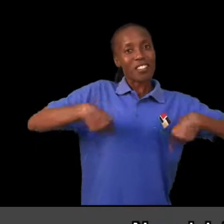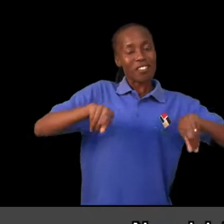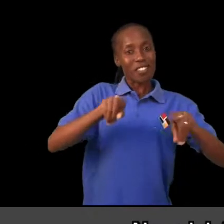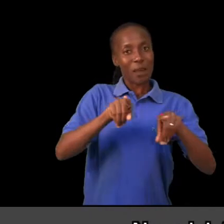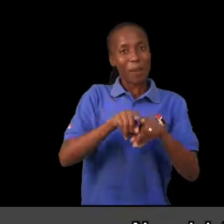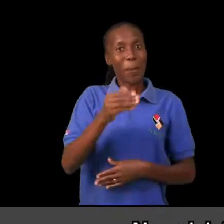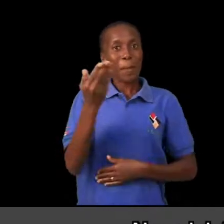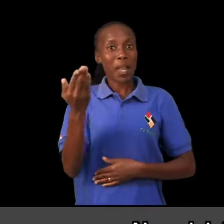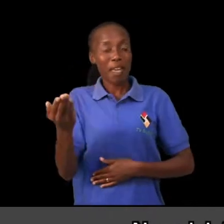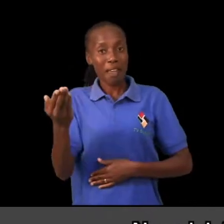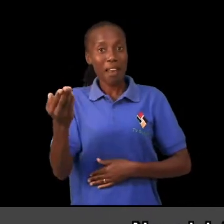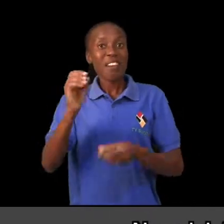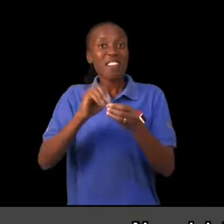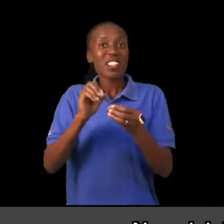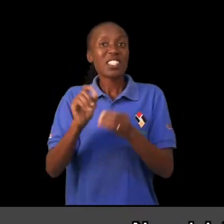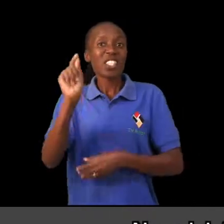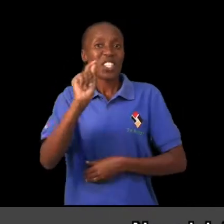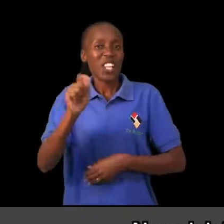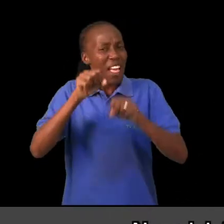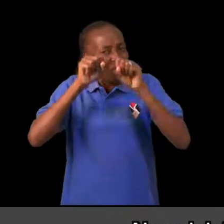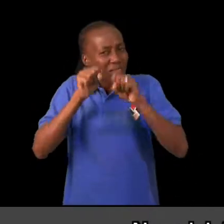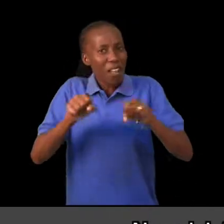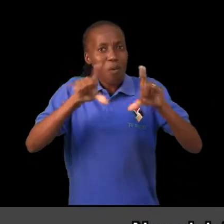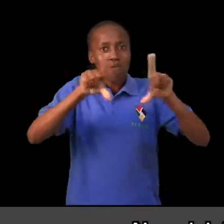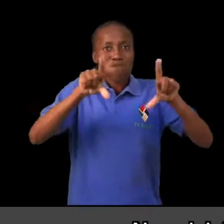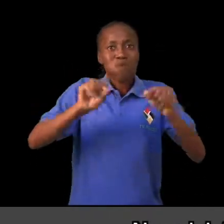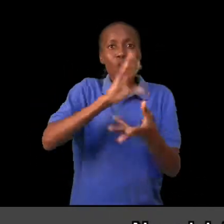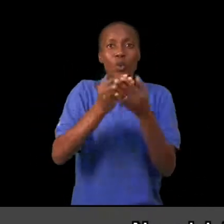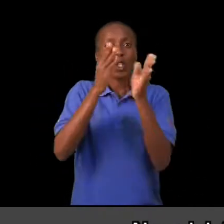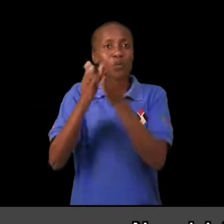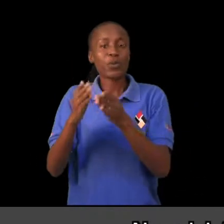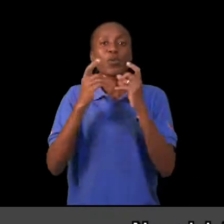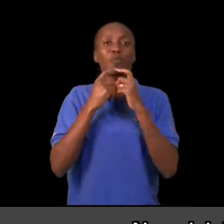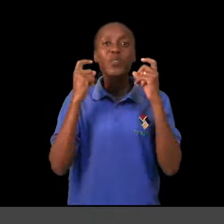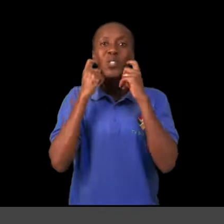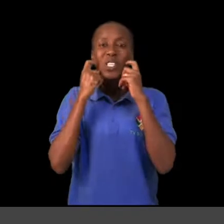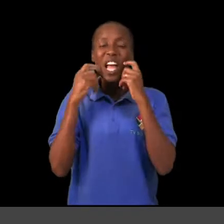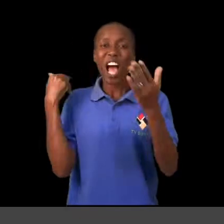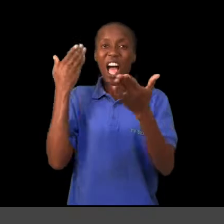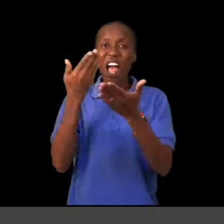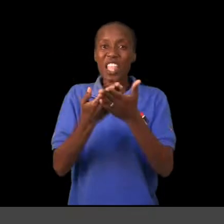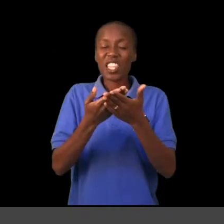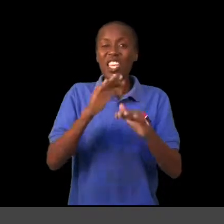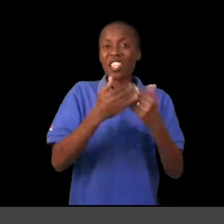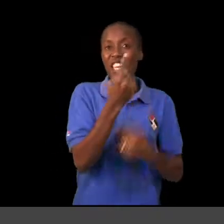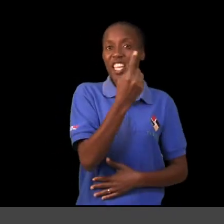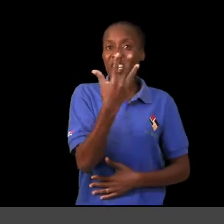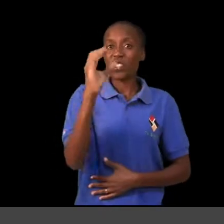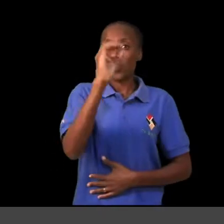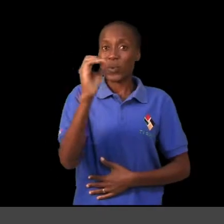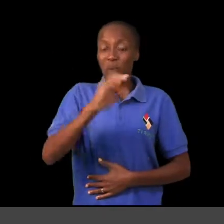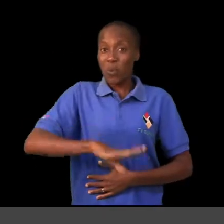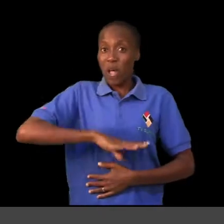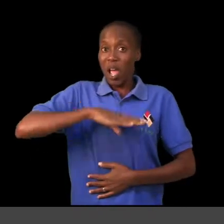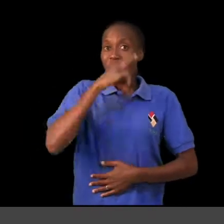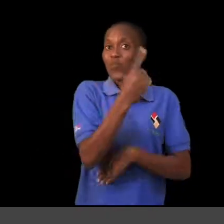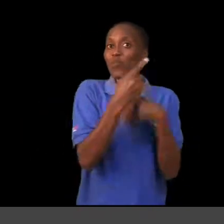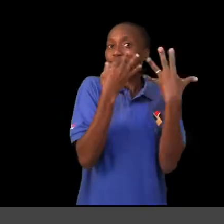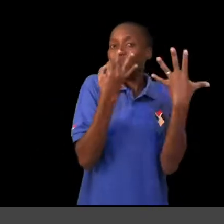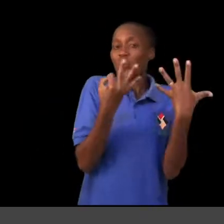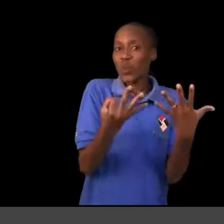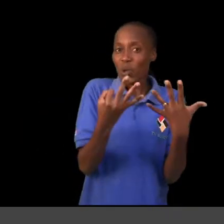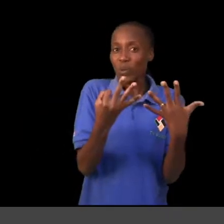provinciais. Deve-se recensear todos os moçambicanos que até 15 de outubro completarem